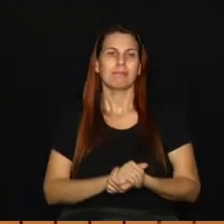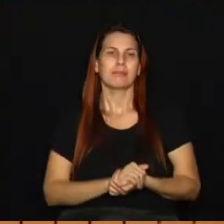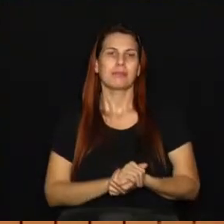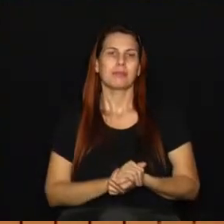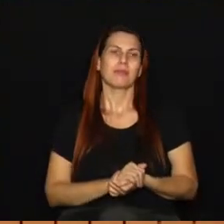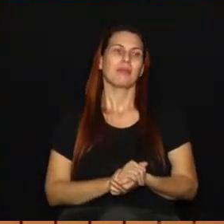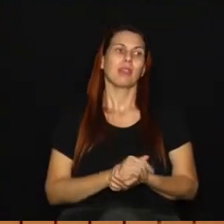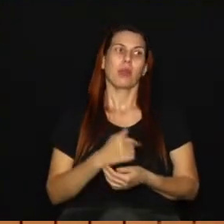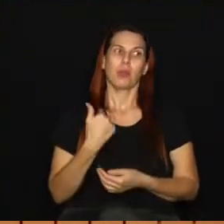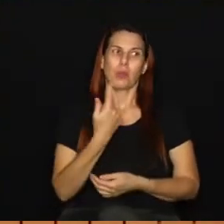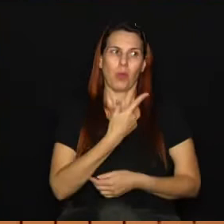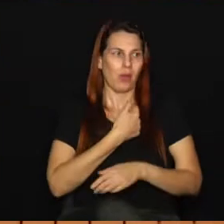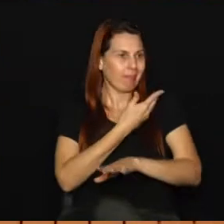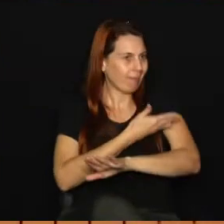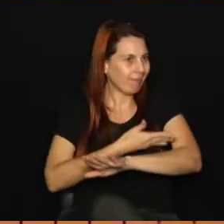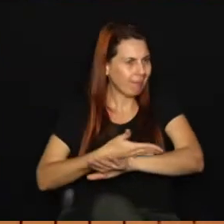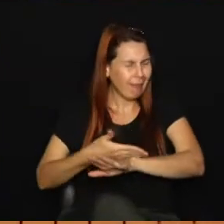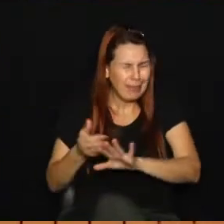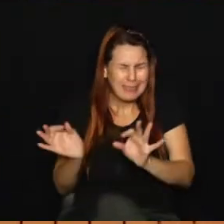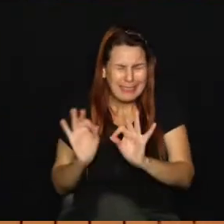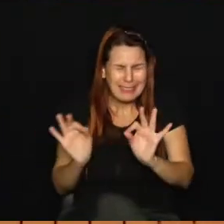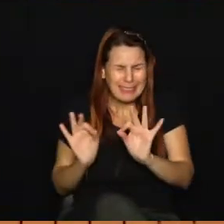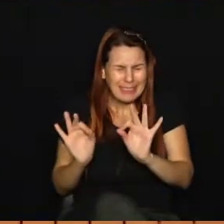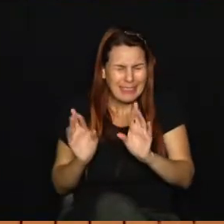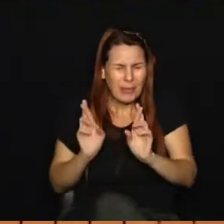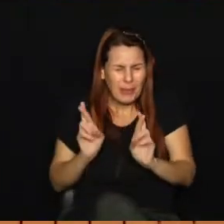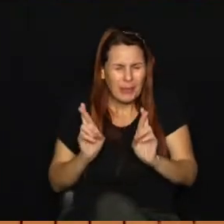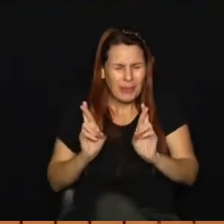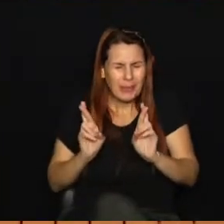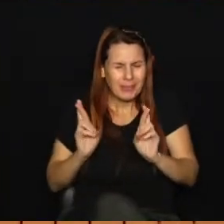fizemos ensaio, então eu espero que dê tudo certo, viu?